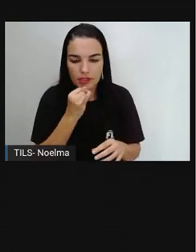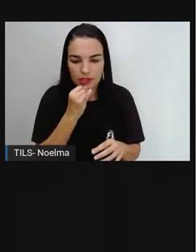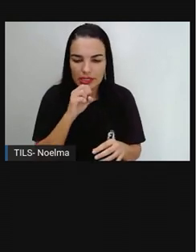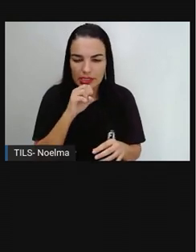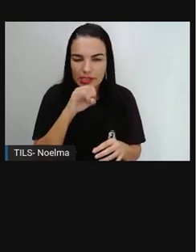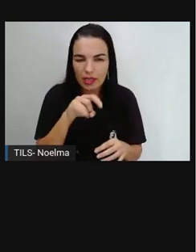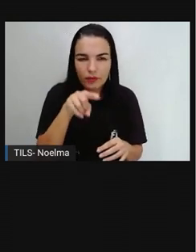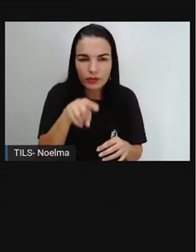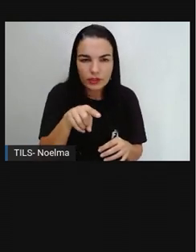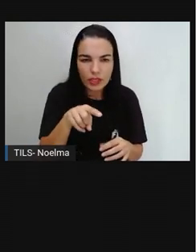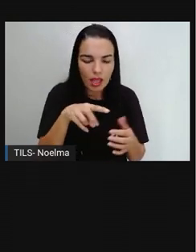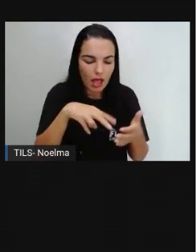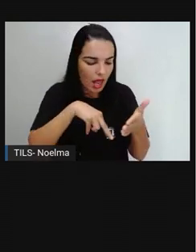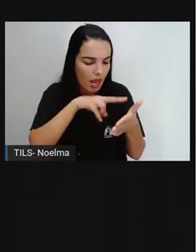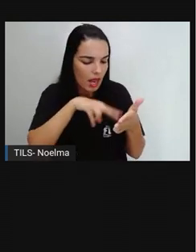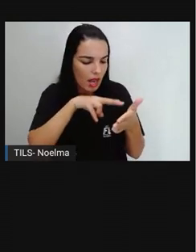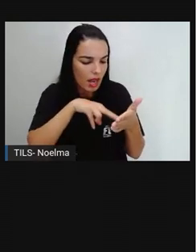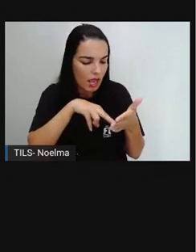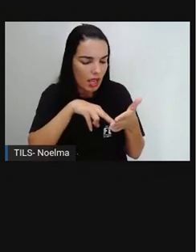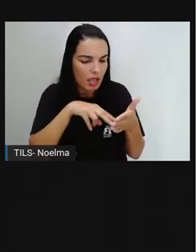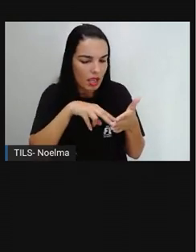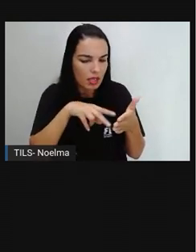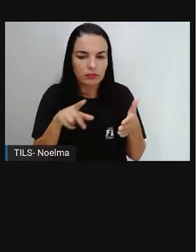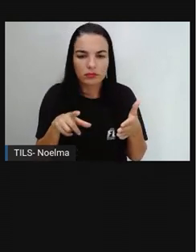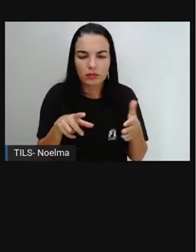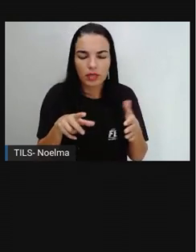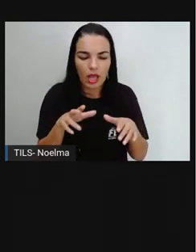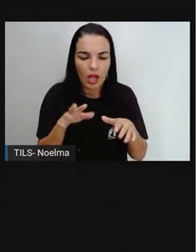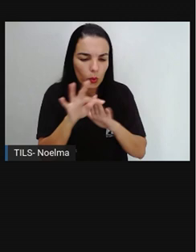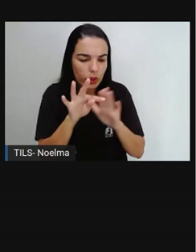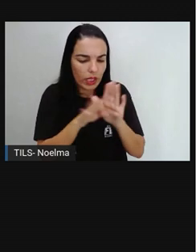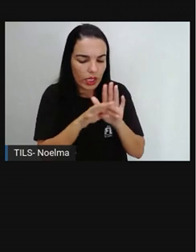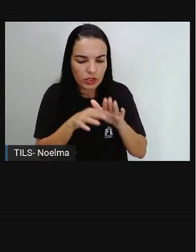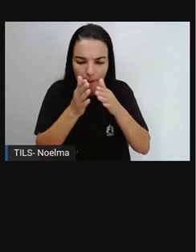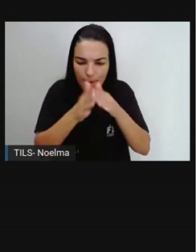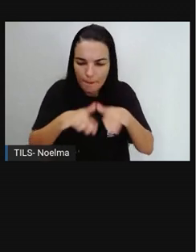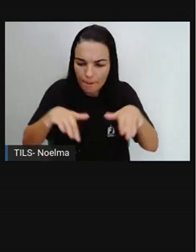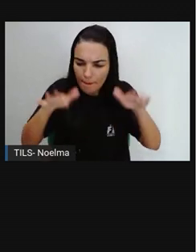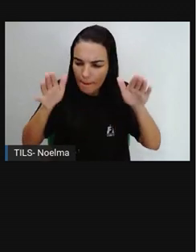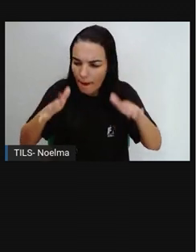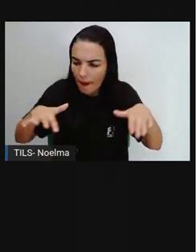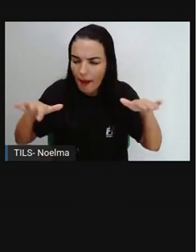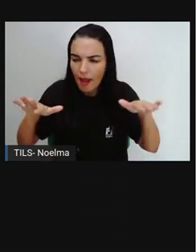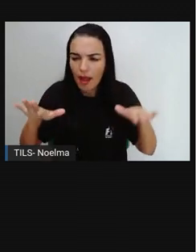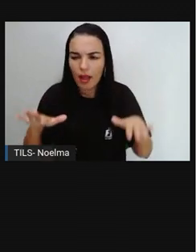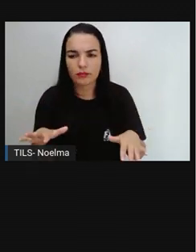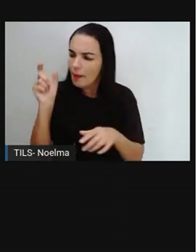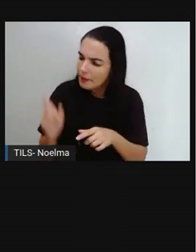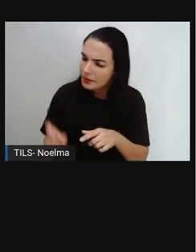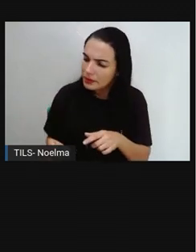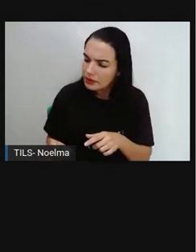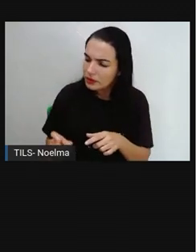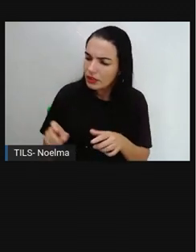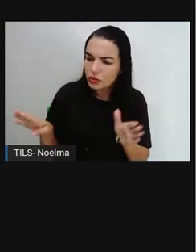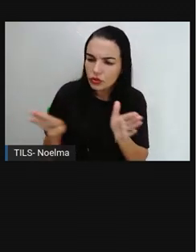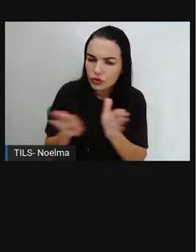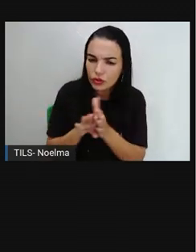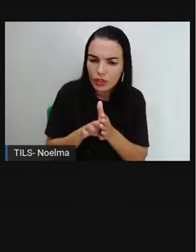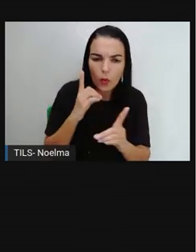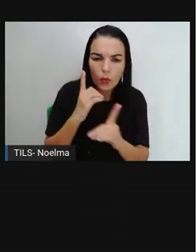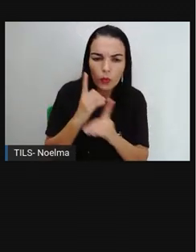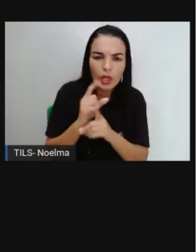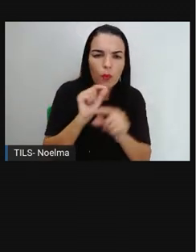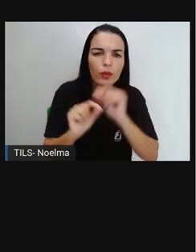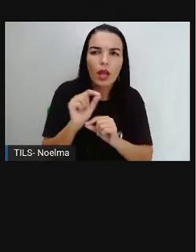A personagem principal caminha pela praia e vê uma estrela. É provável que você pense em uma estrela